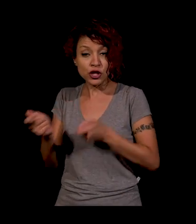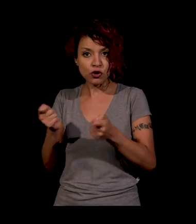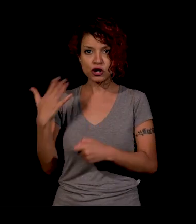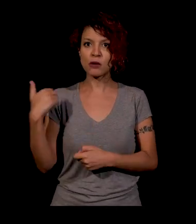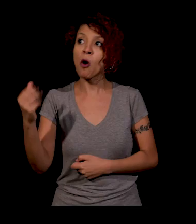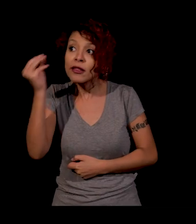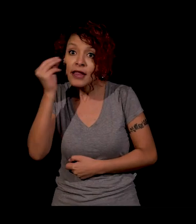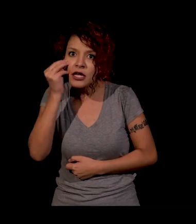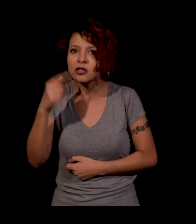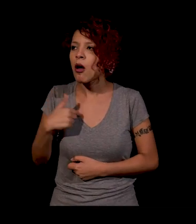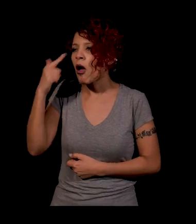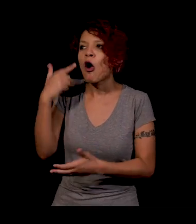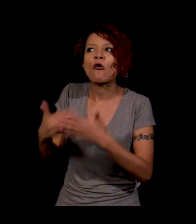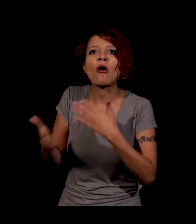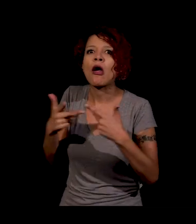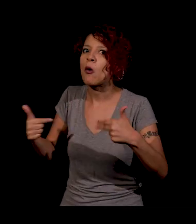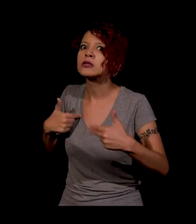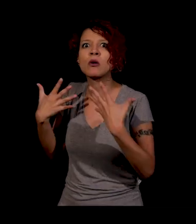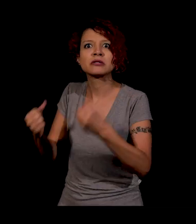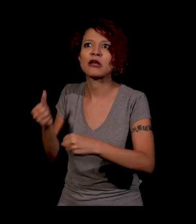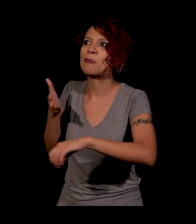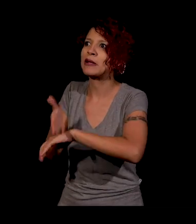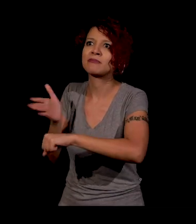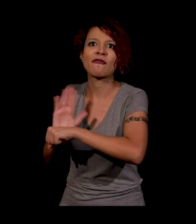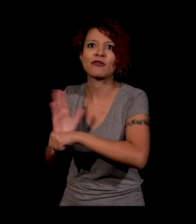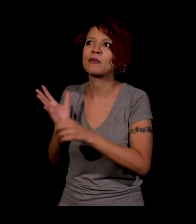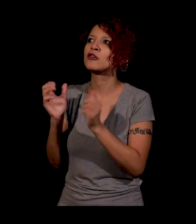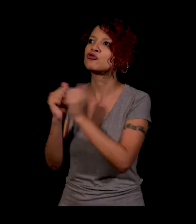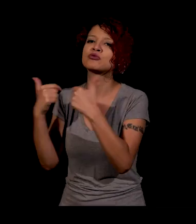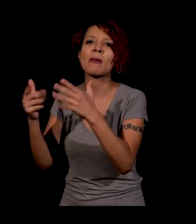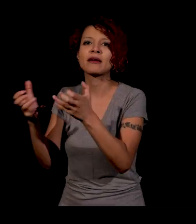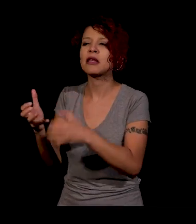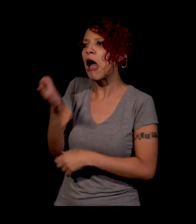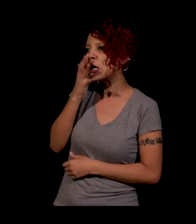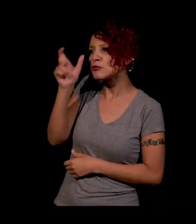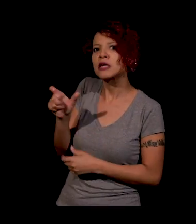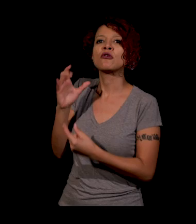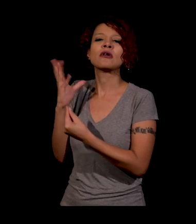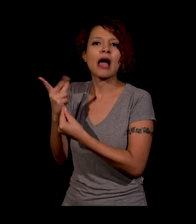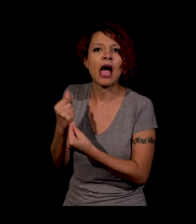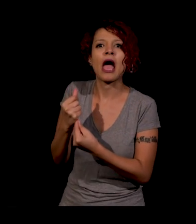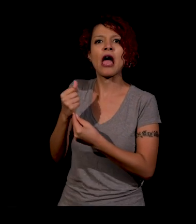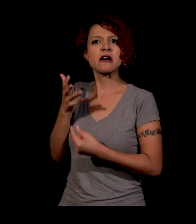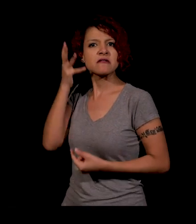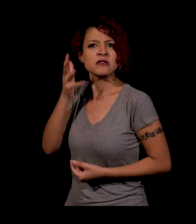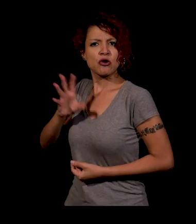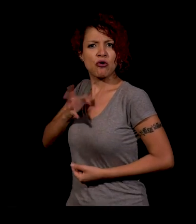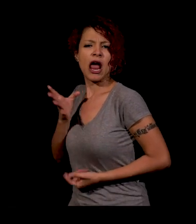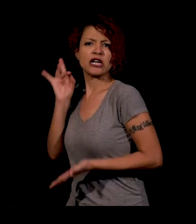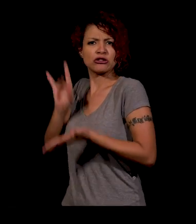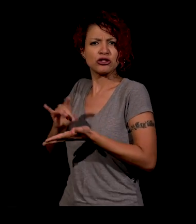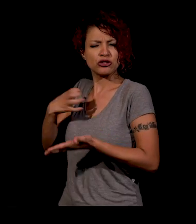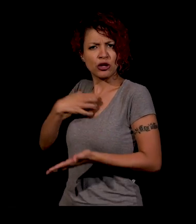faço qualquer coisa no teu filme. Porque eu queria trabalhar com a Laís, porque eu admiro muito a obra da Laís e a autenticidade dela e a coragem dela. Ela tem um discurso. Acho que é uma coisa